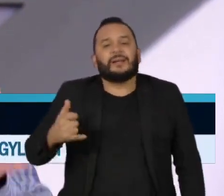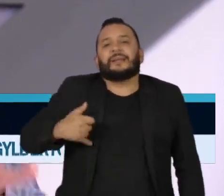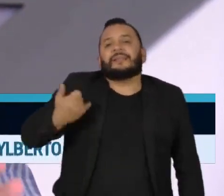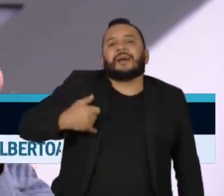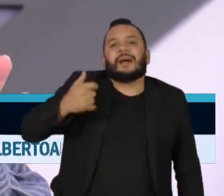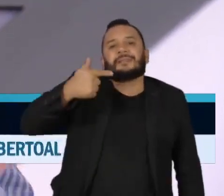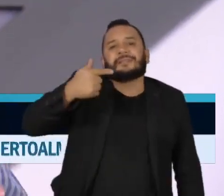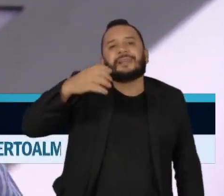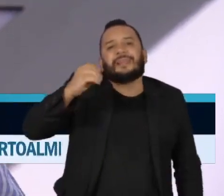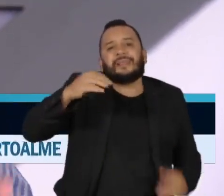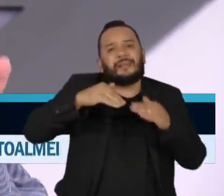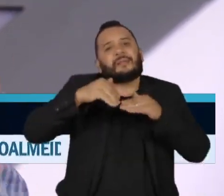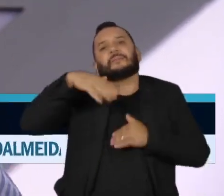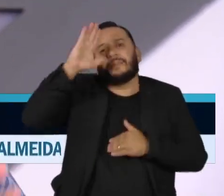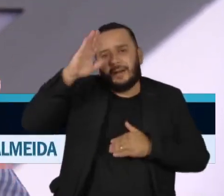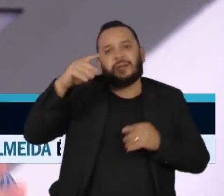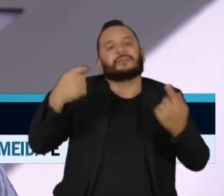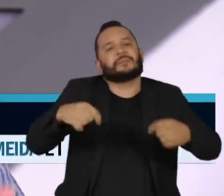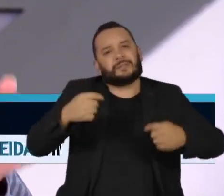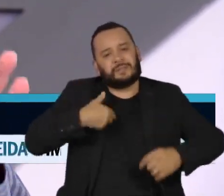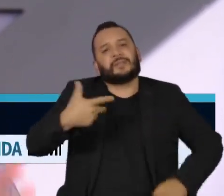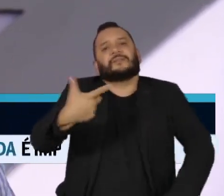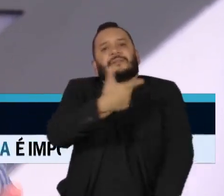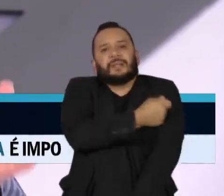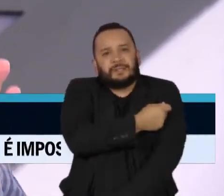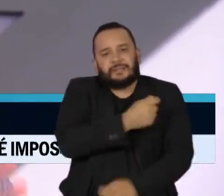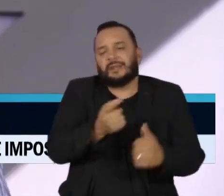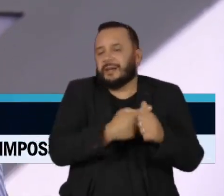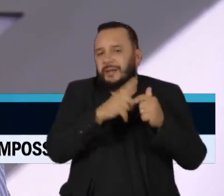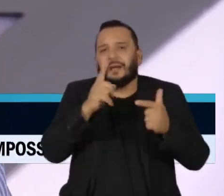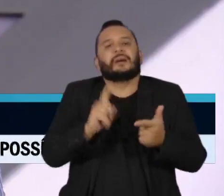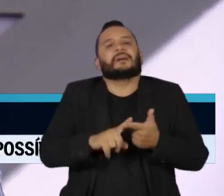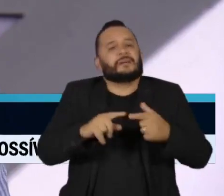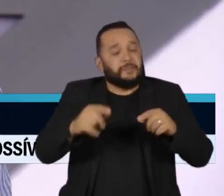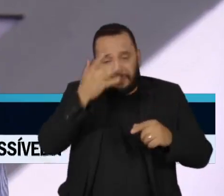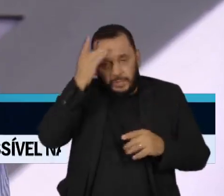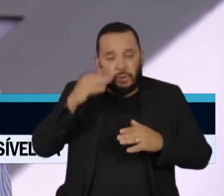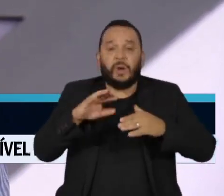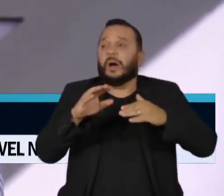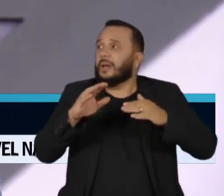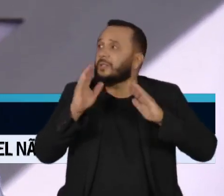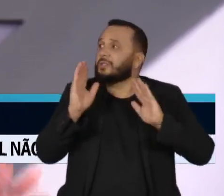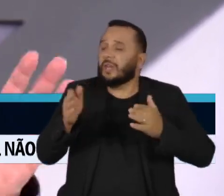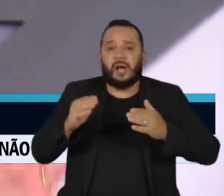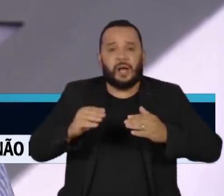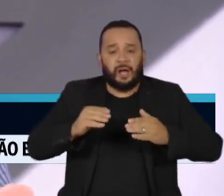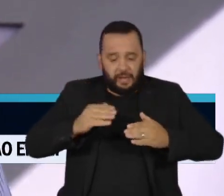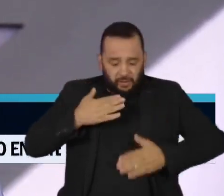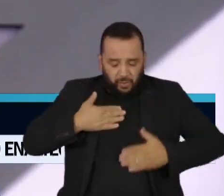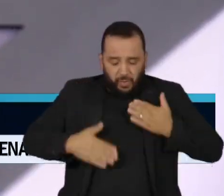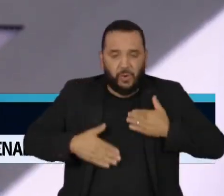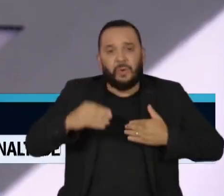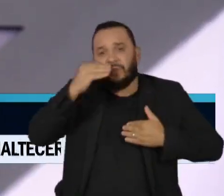usar, tem que vacinar, imunossuprimidos tem que vacinar e vai chegar a vez de todos para nos vacinarmos. Ótimo.